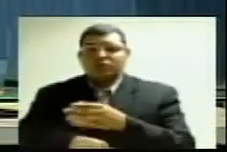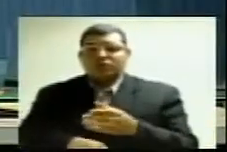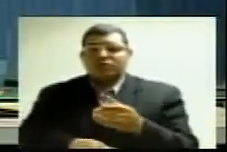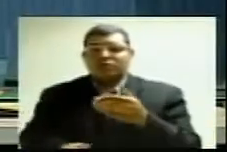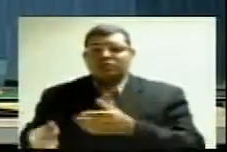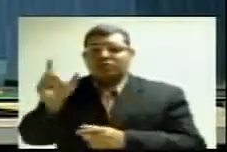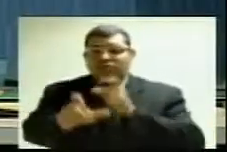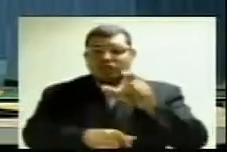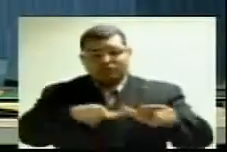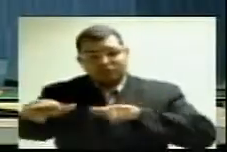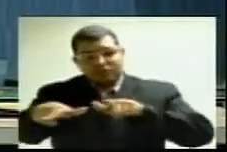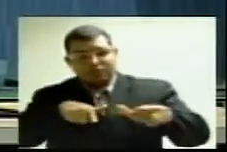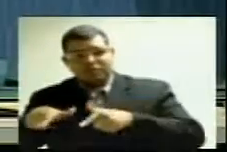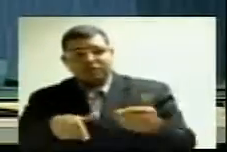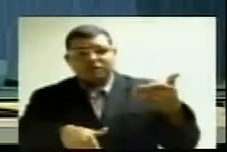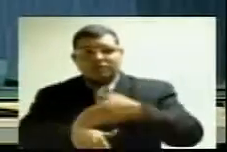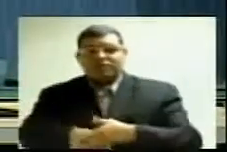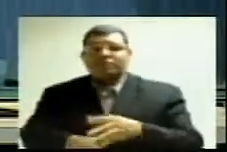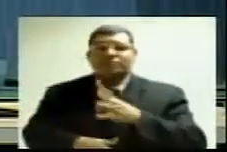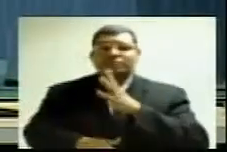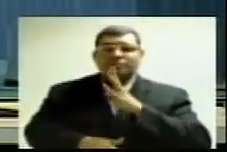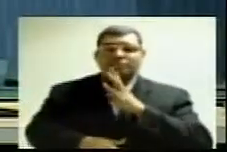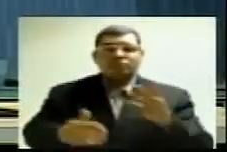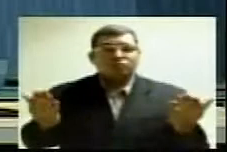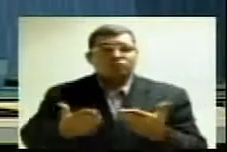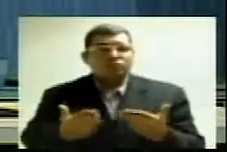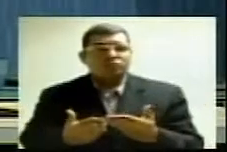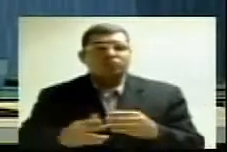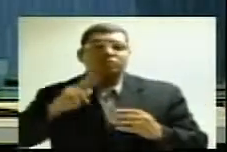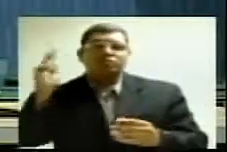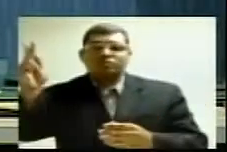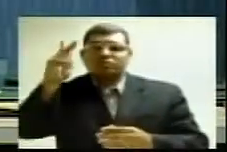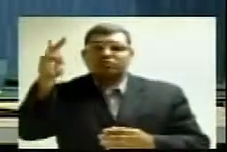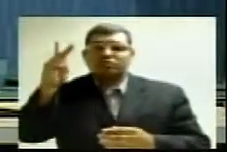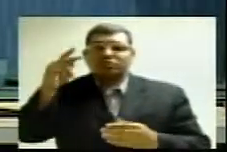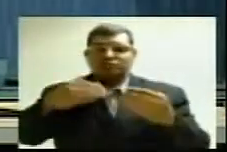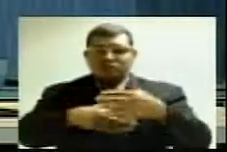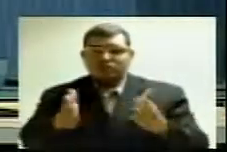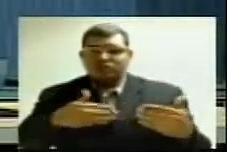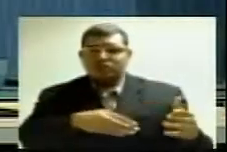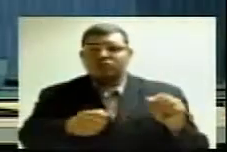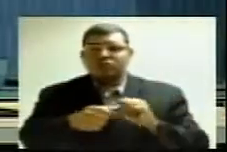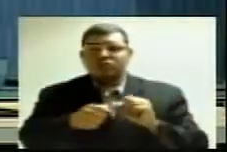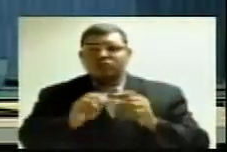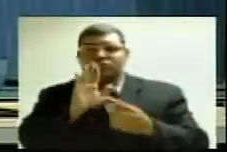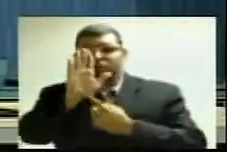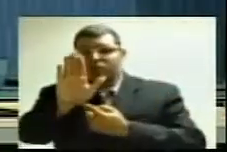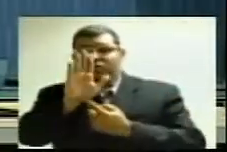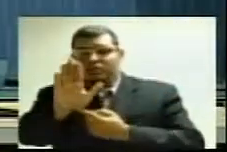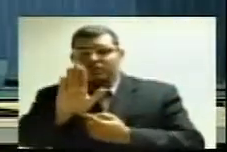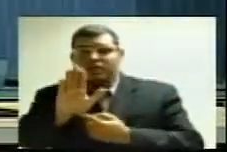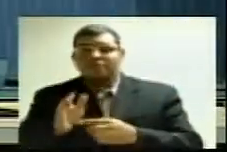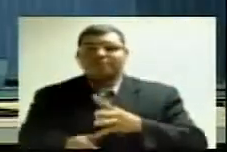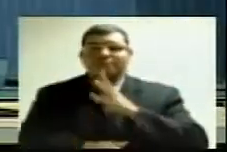de caminhar, um caminho que reconhece e valoriza os passos que foram dados,